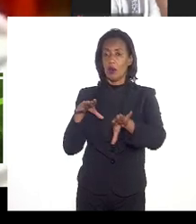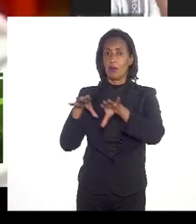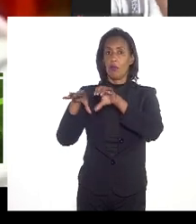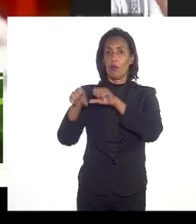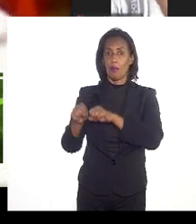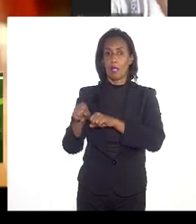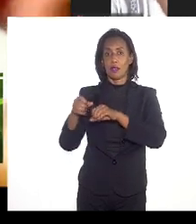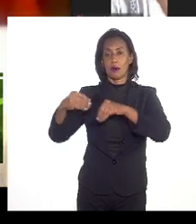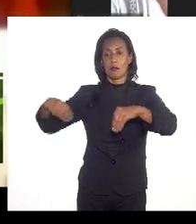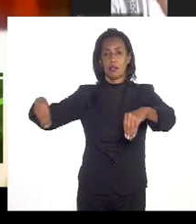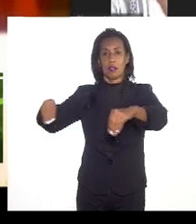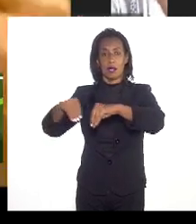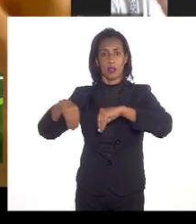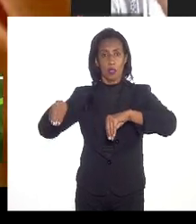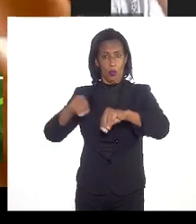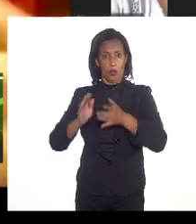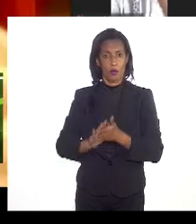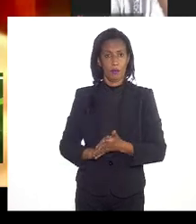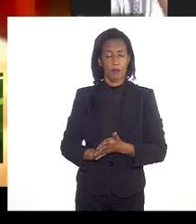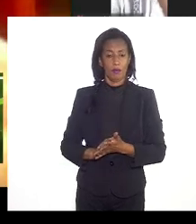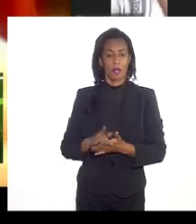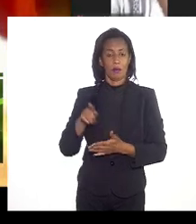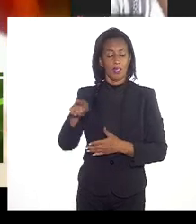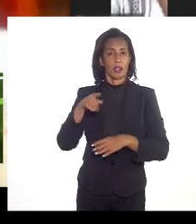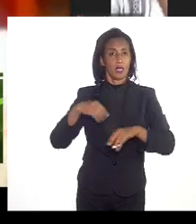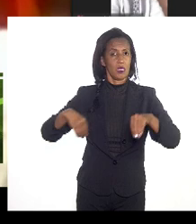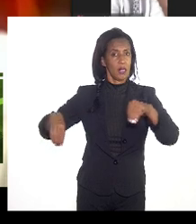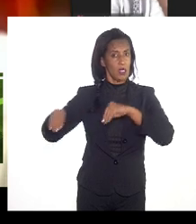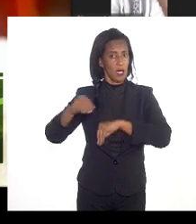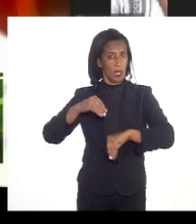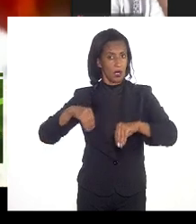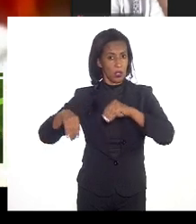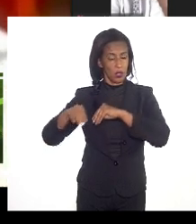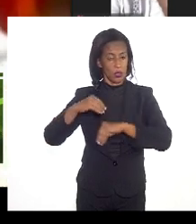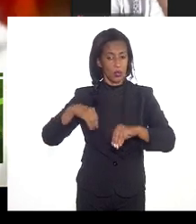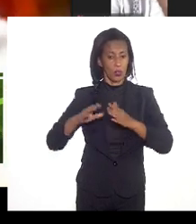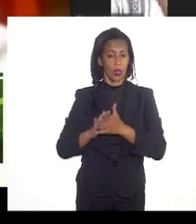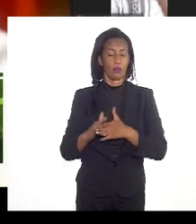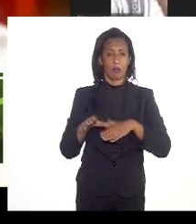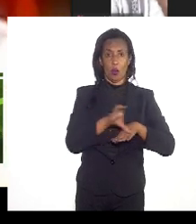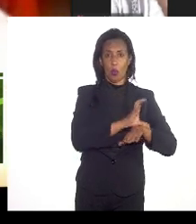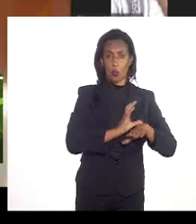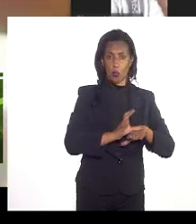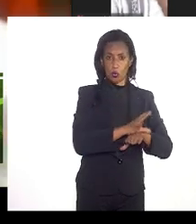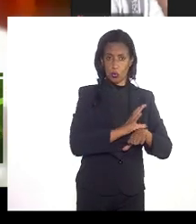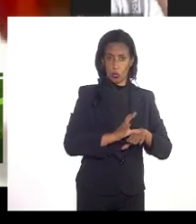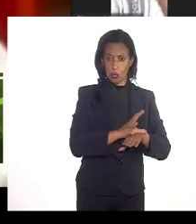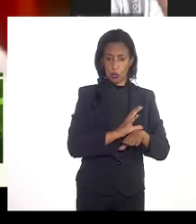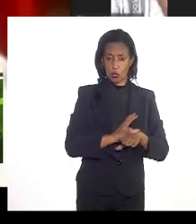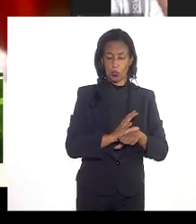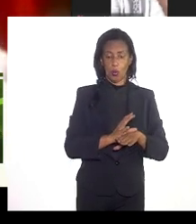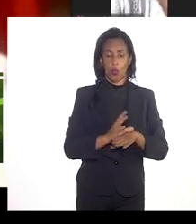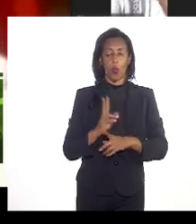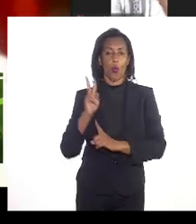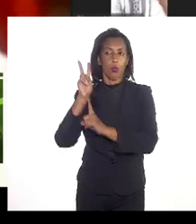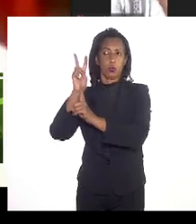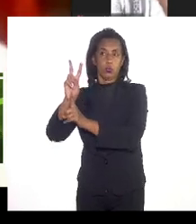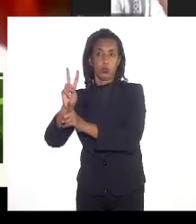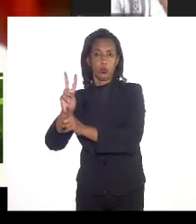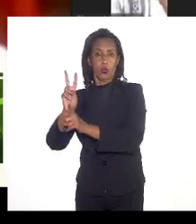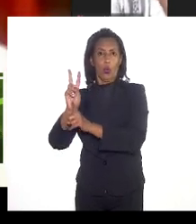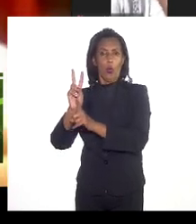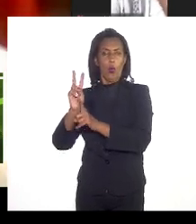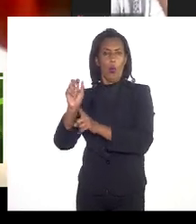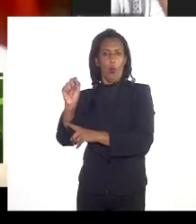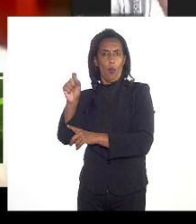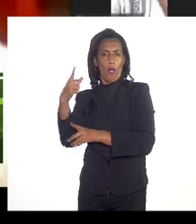desses territórios. Mas os territórios, até por força do artigo 231 da Constituição, que dialoga com povos indígenas, e do artigo 13